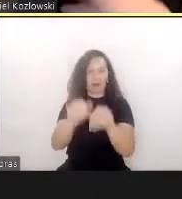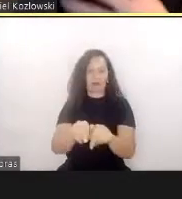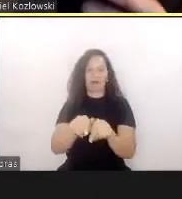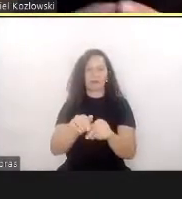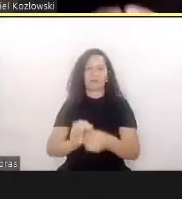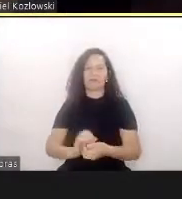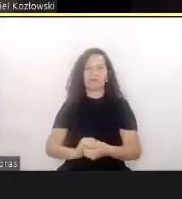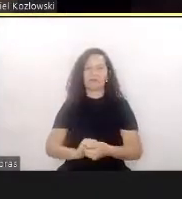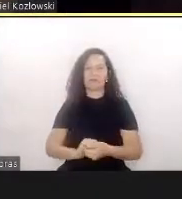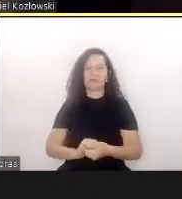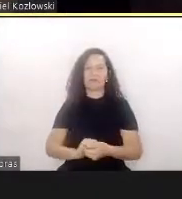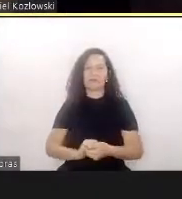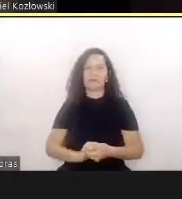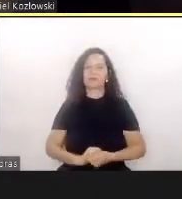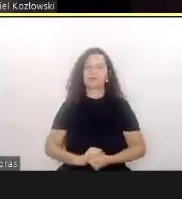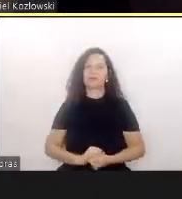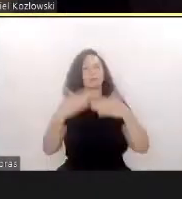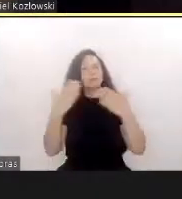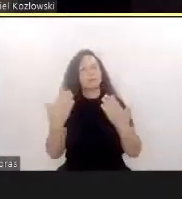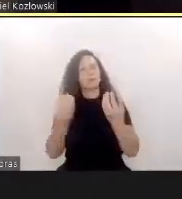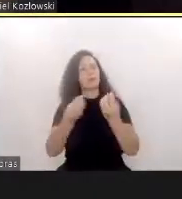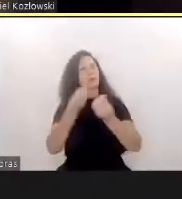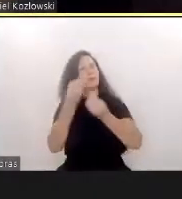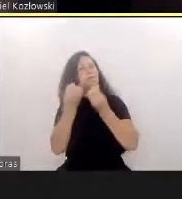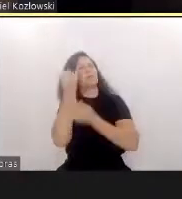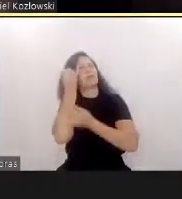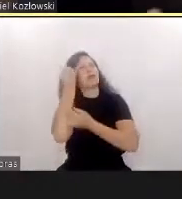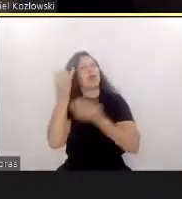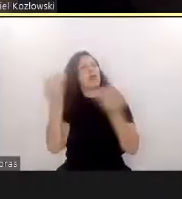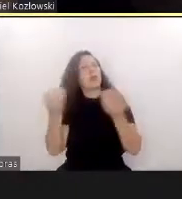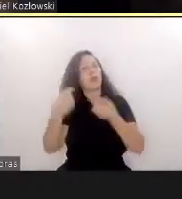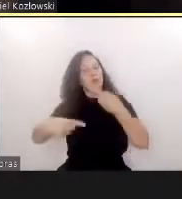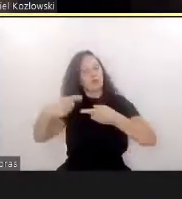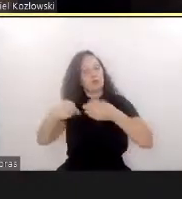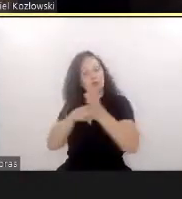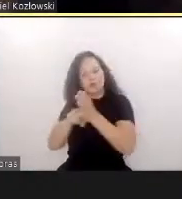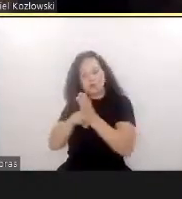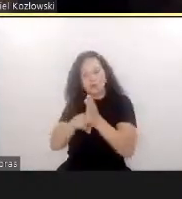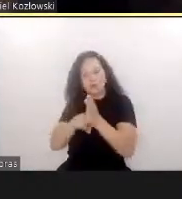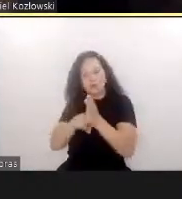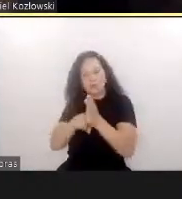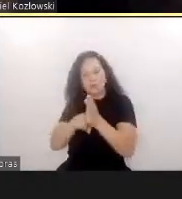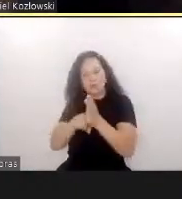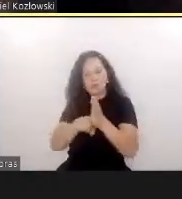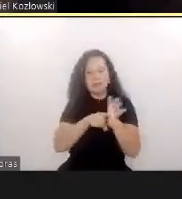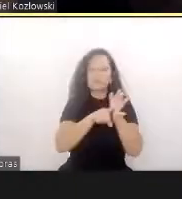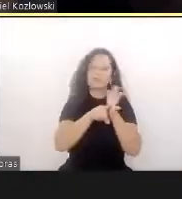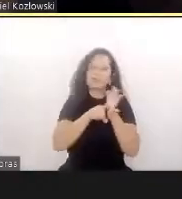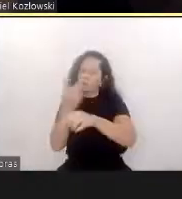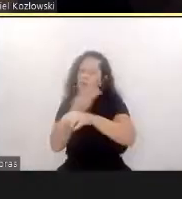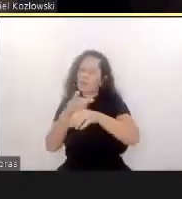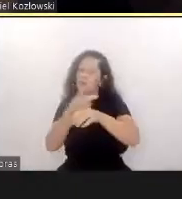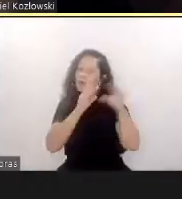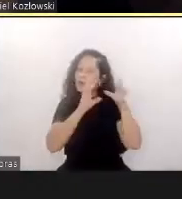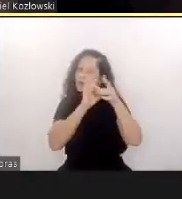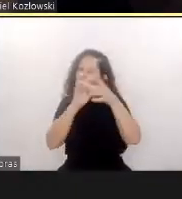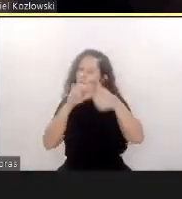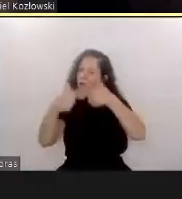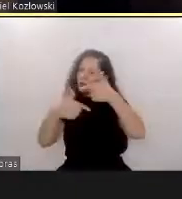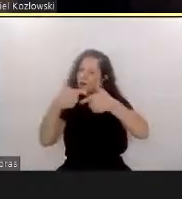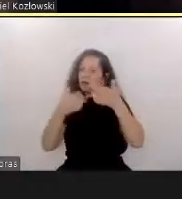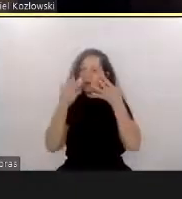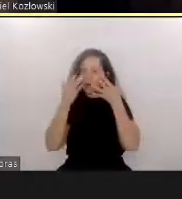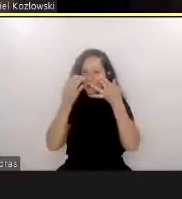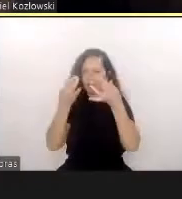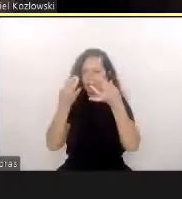Então, como a ideia de hoje é discutir pesquisa, eu vou procurar colocar em contexto os trabalhos que eu apresentar, mostrando um pouco